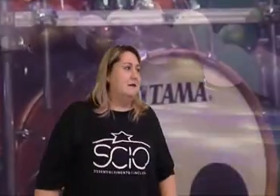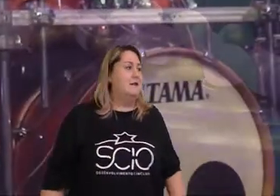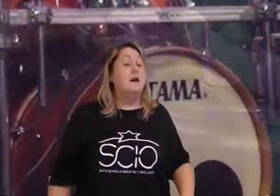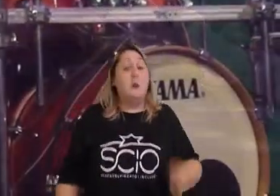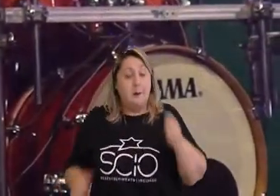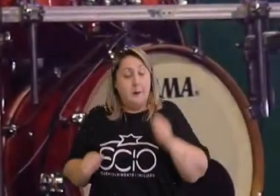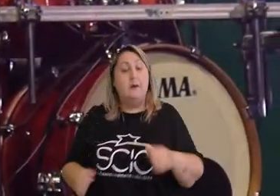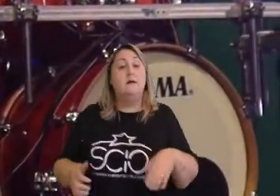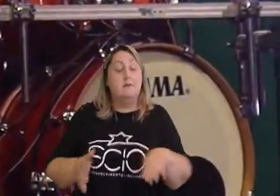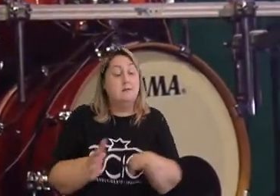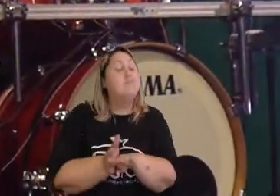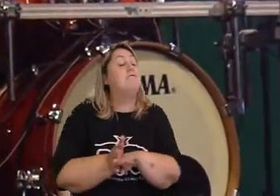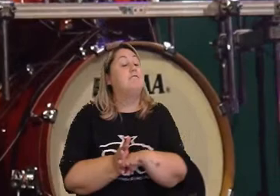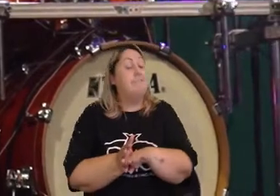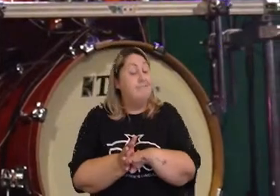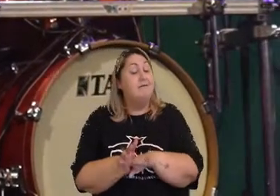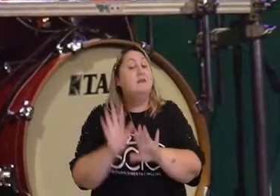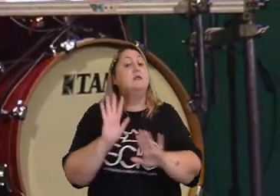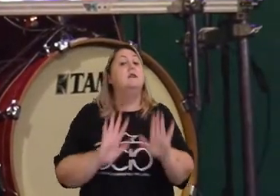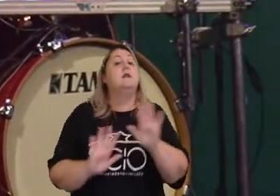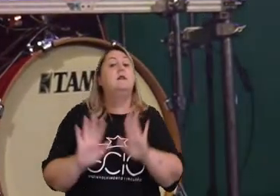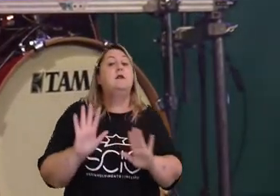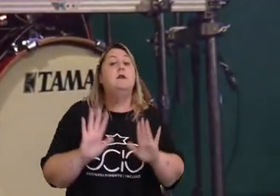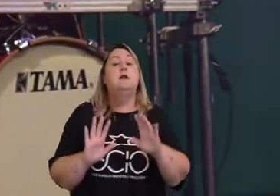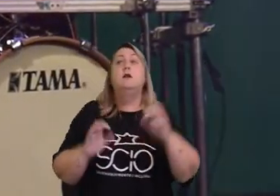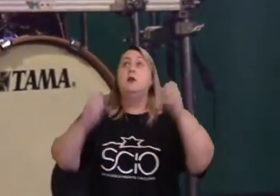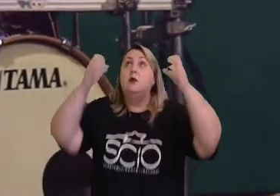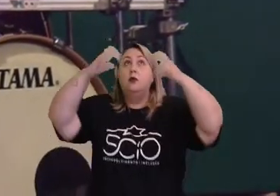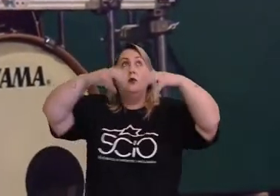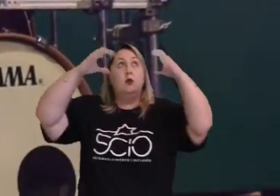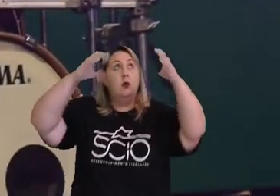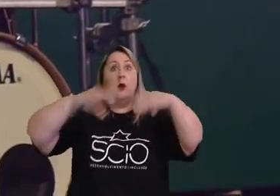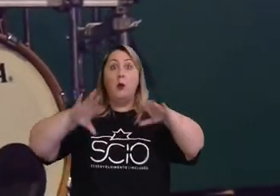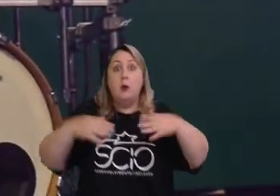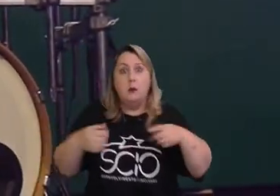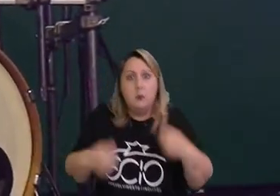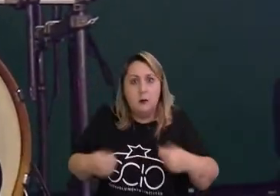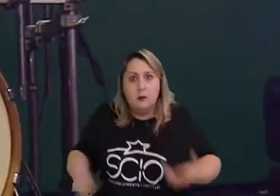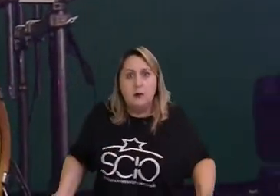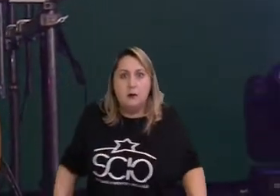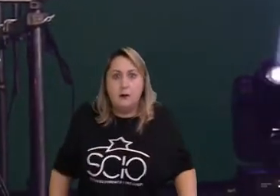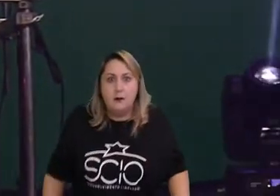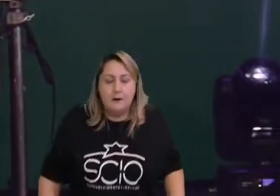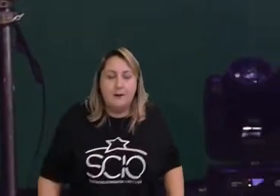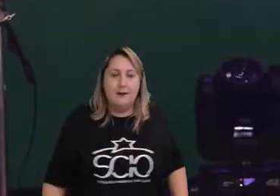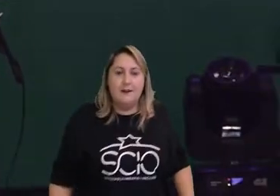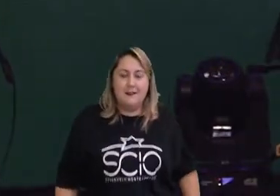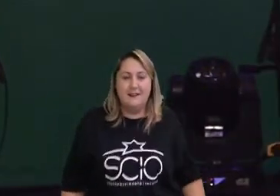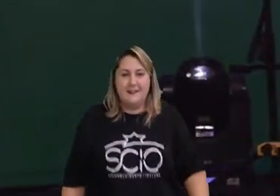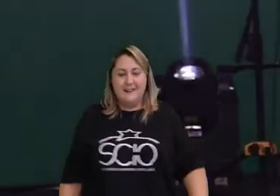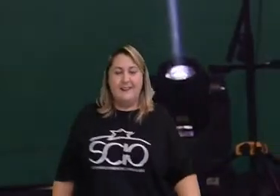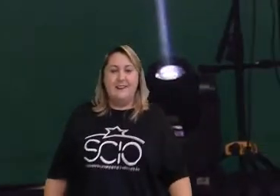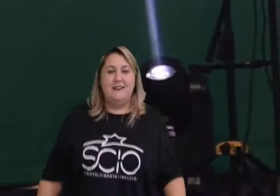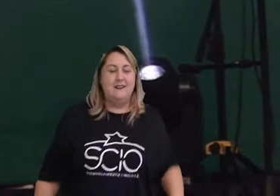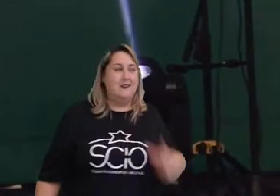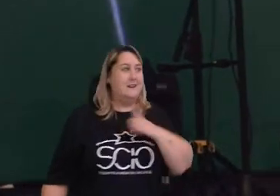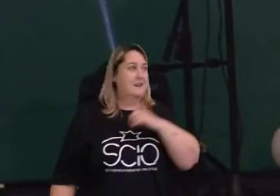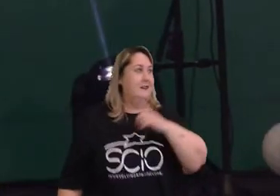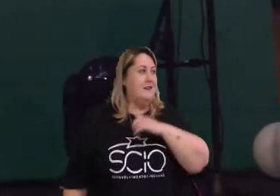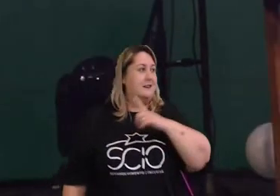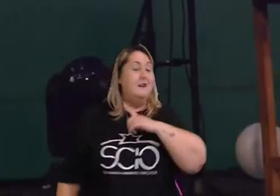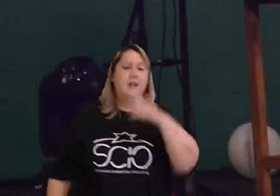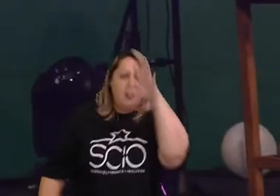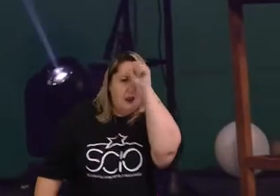pode chegar. A chuva só vem quando tem que molhar. Na vida é